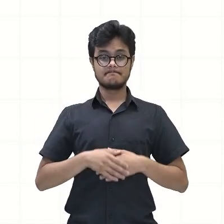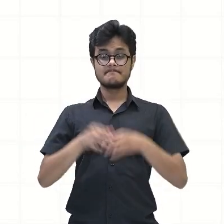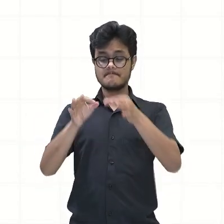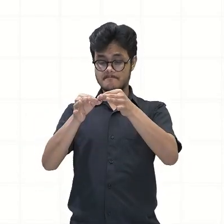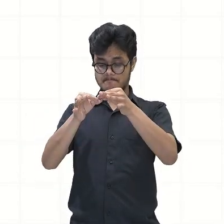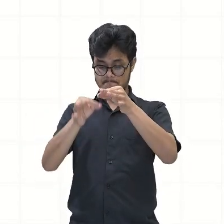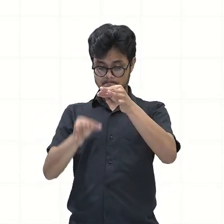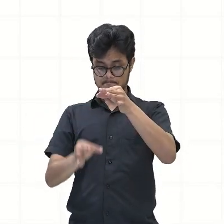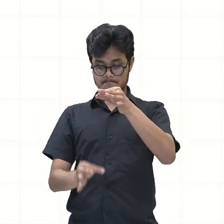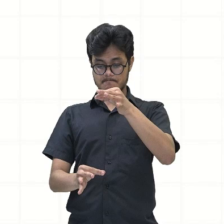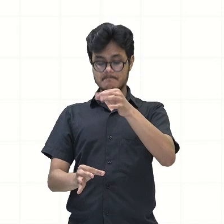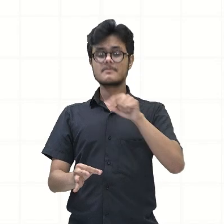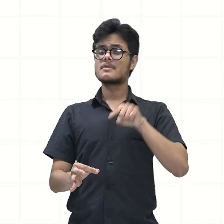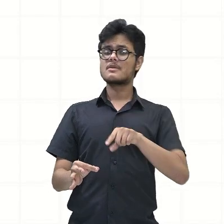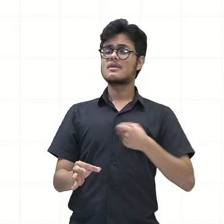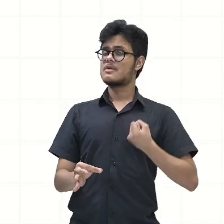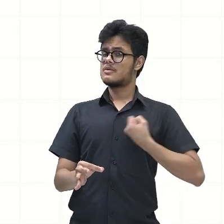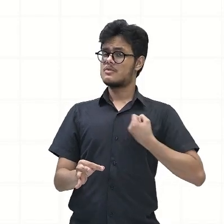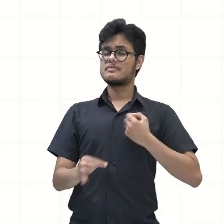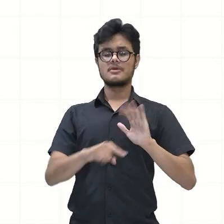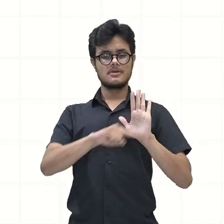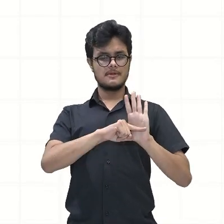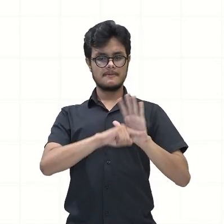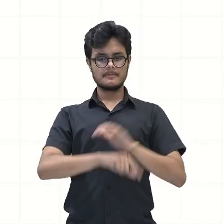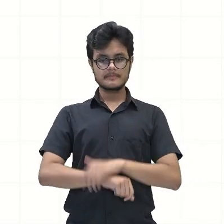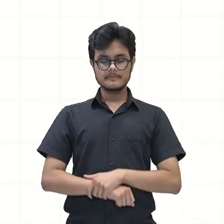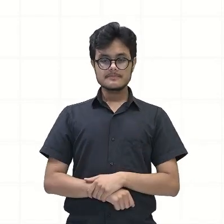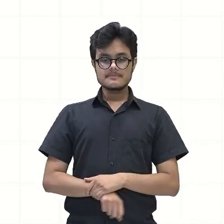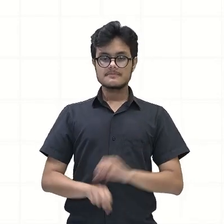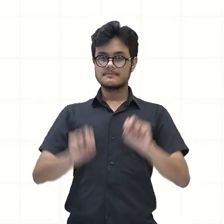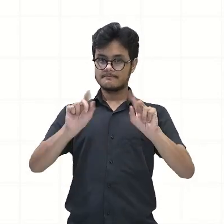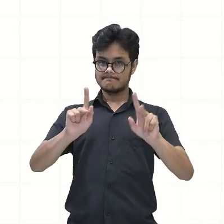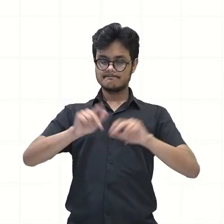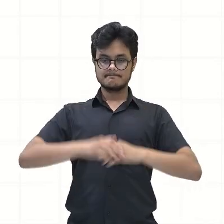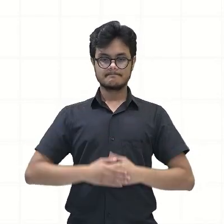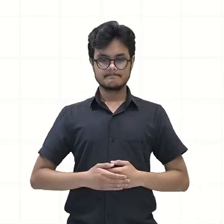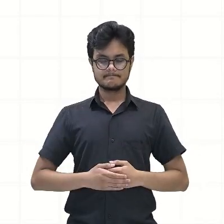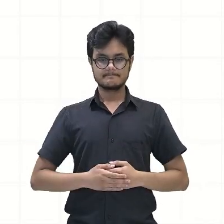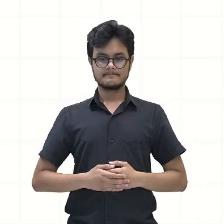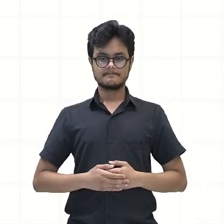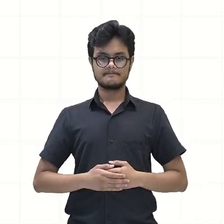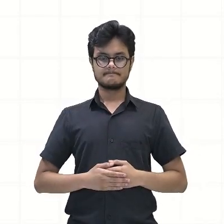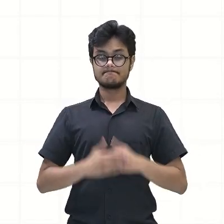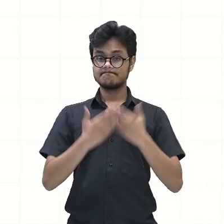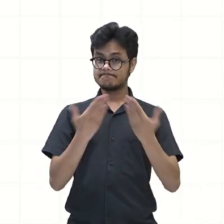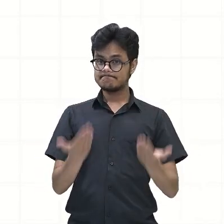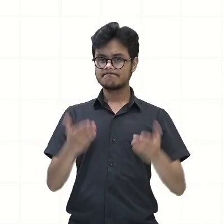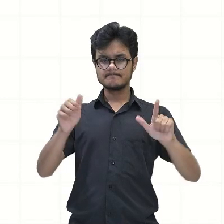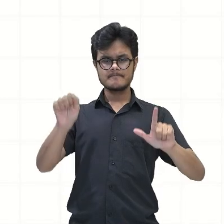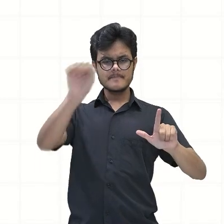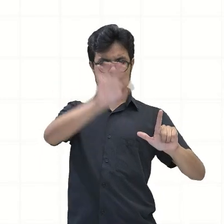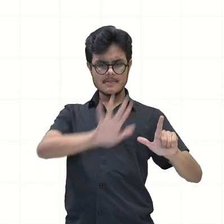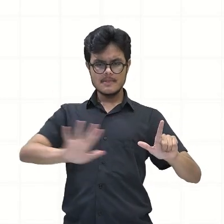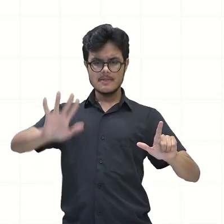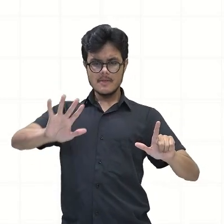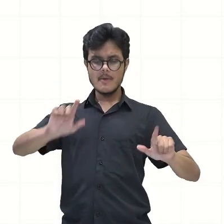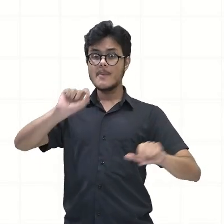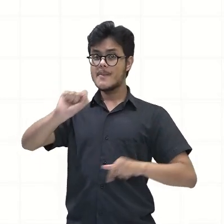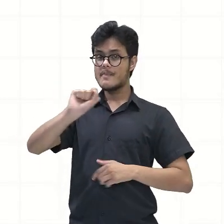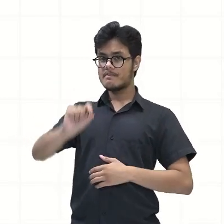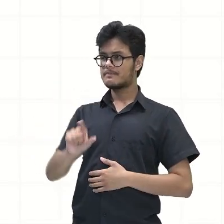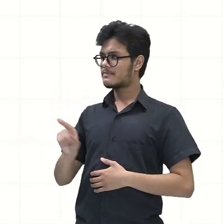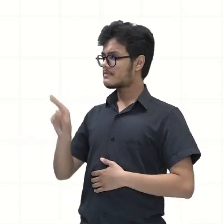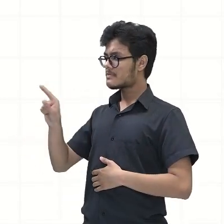para baixo os números negativos, certo? E nesse plano cartesiano,